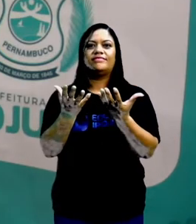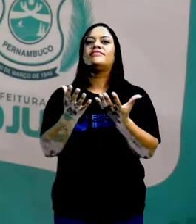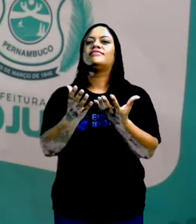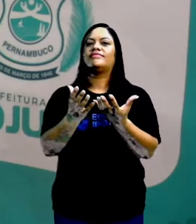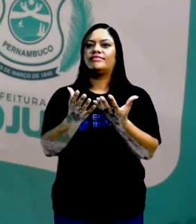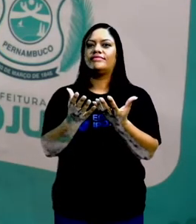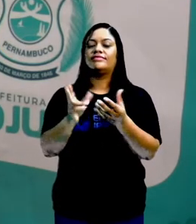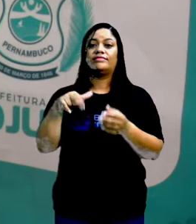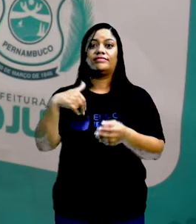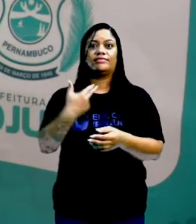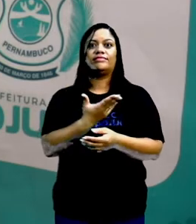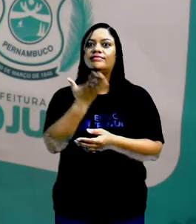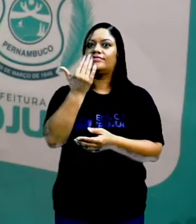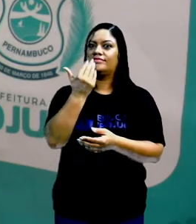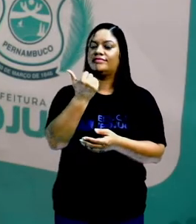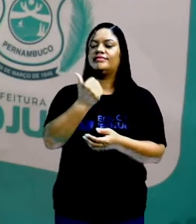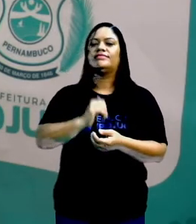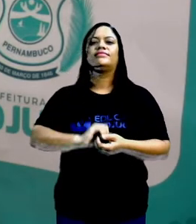isso? Então, horta.